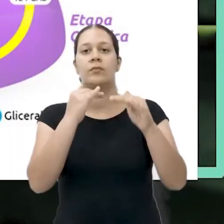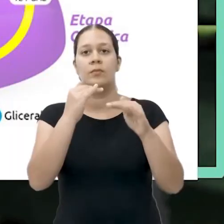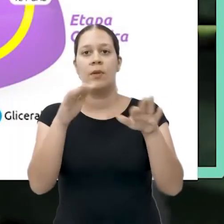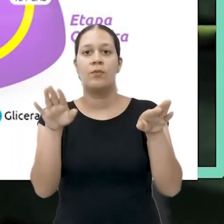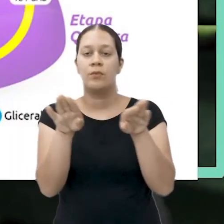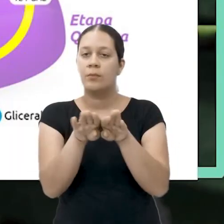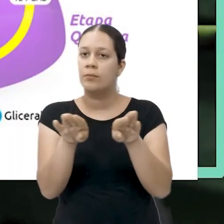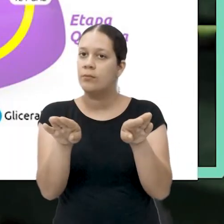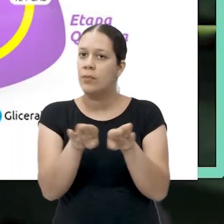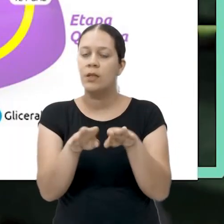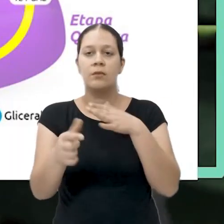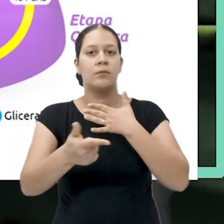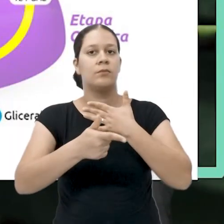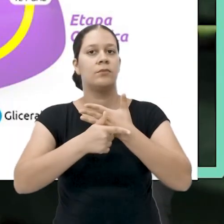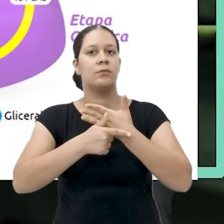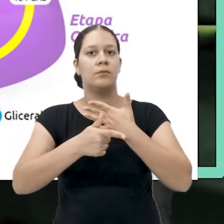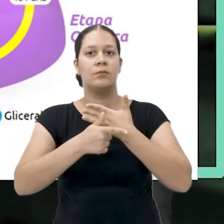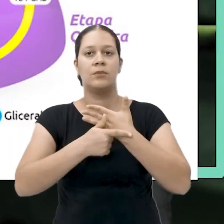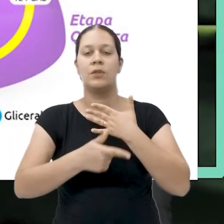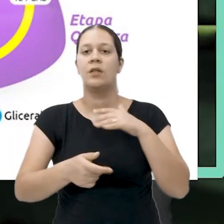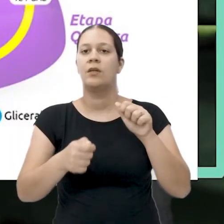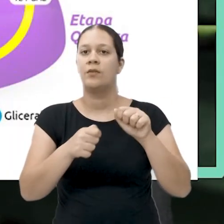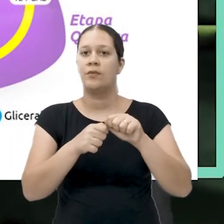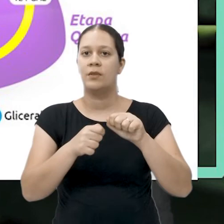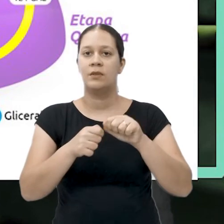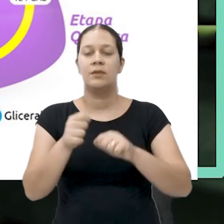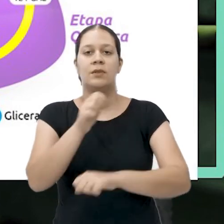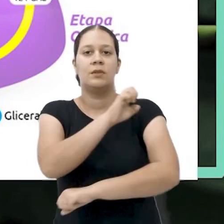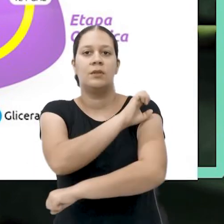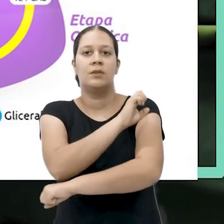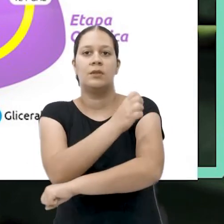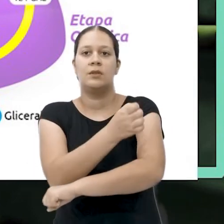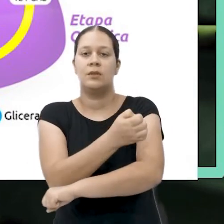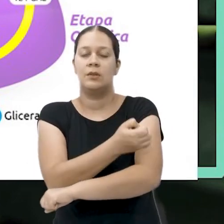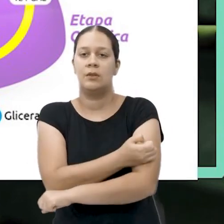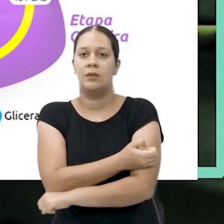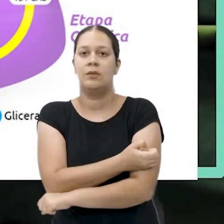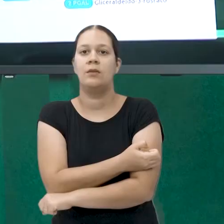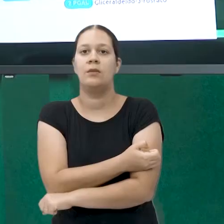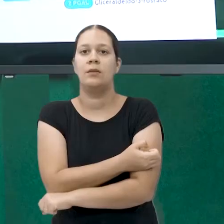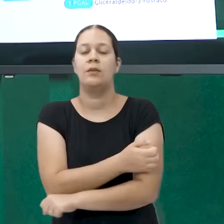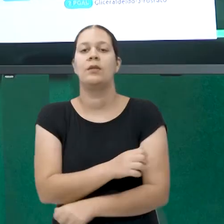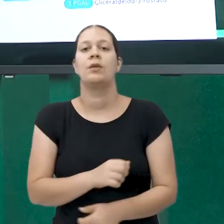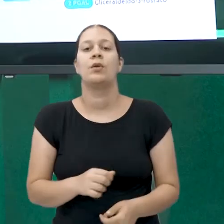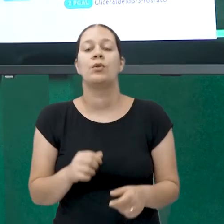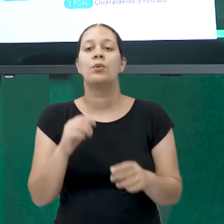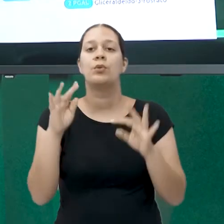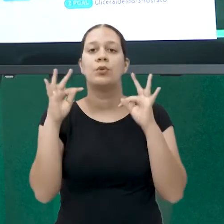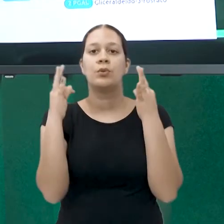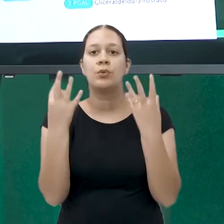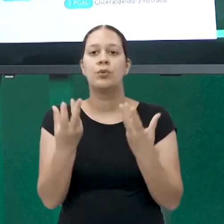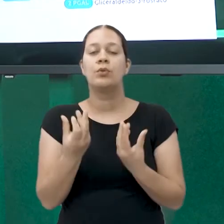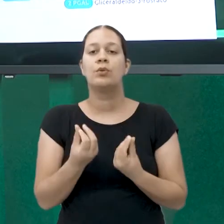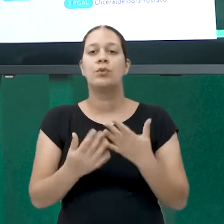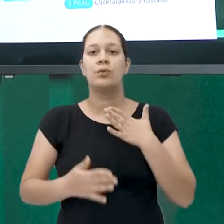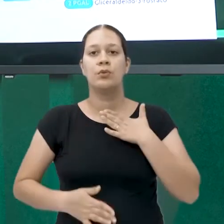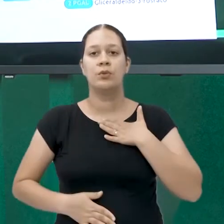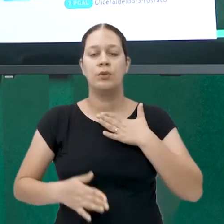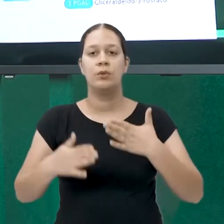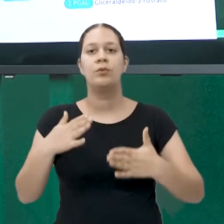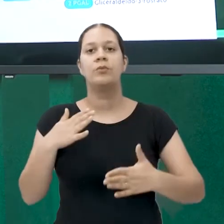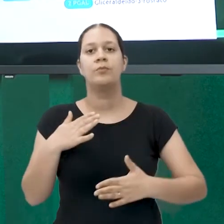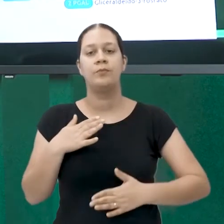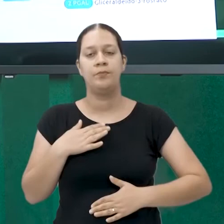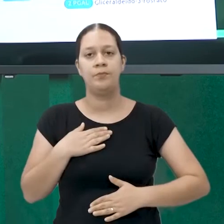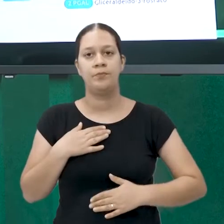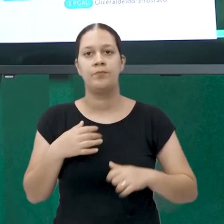no fim das contas elas têm a mesma função, produzir energia, tá? Para que todo o